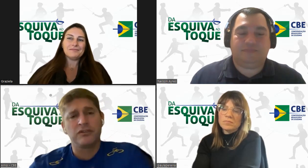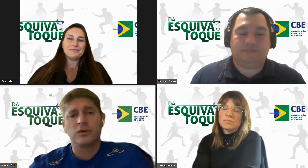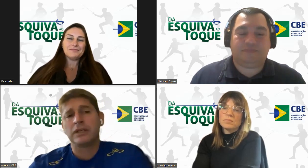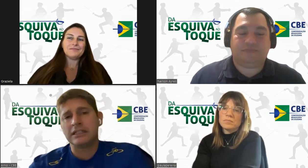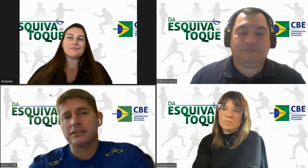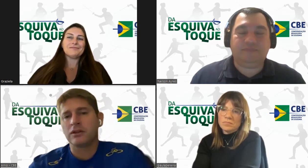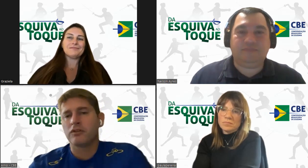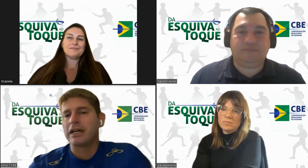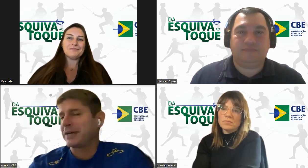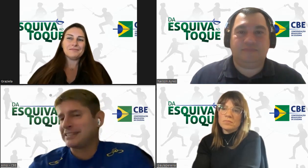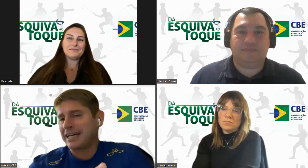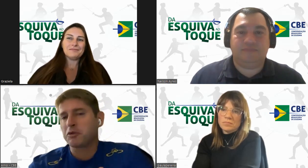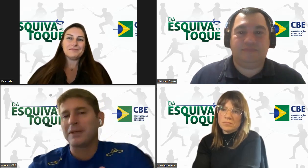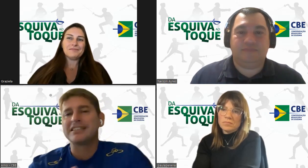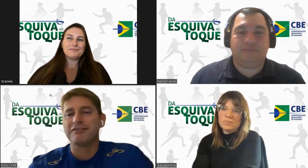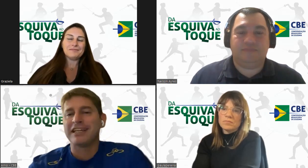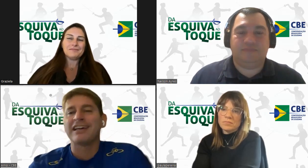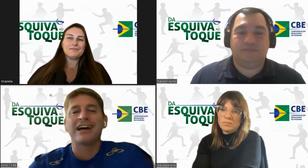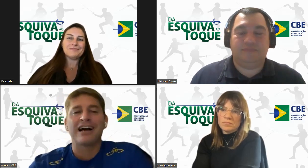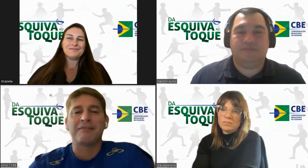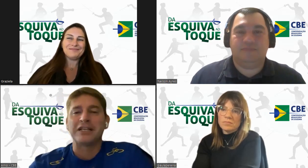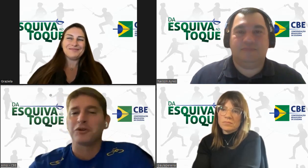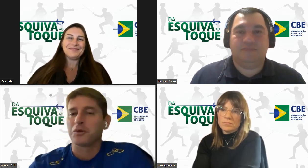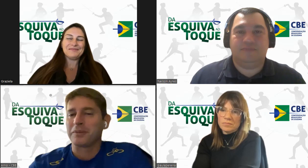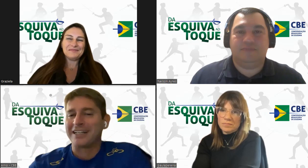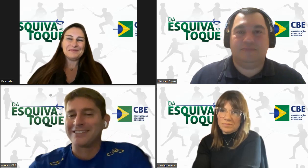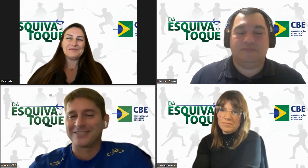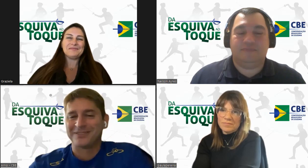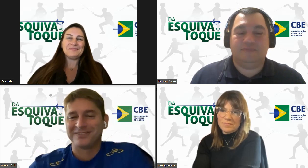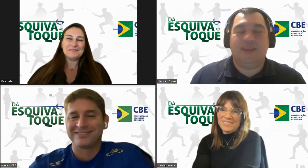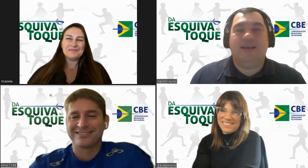mais rápido possível e se não vieram mais rápido